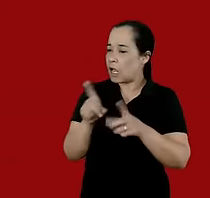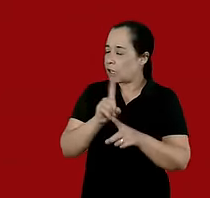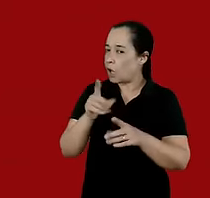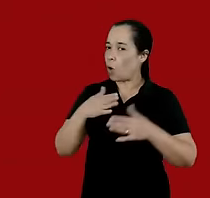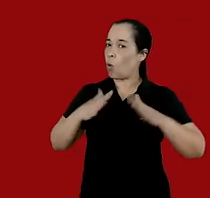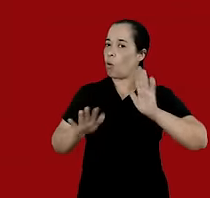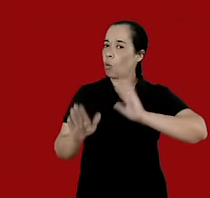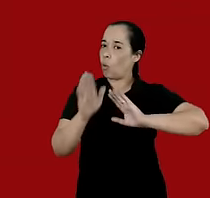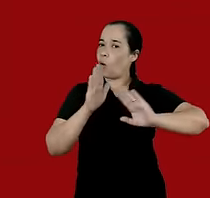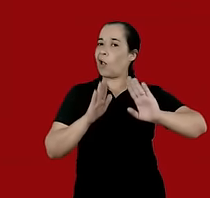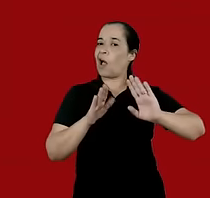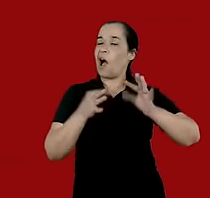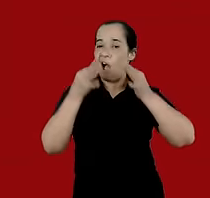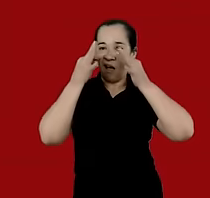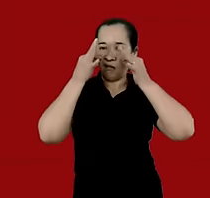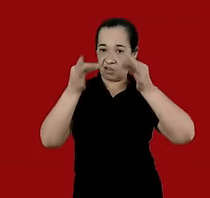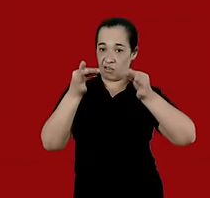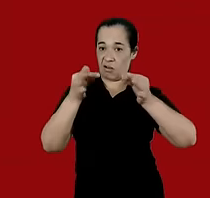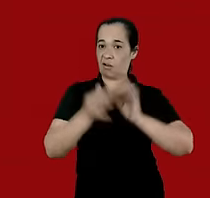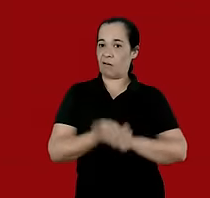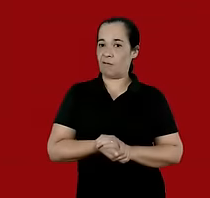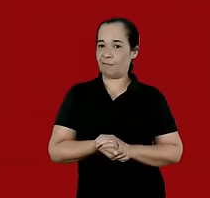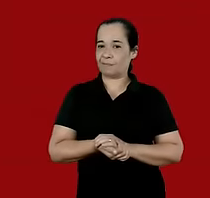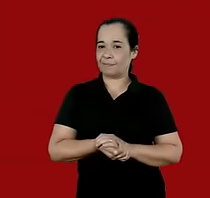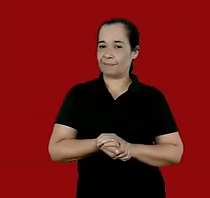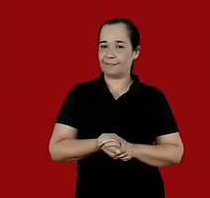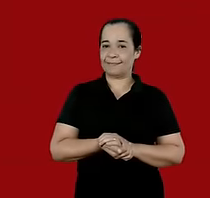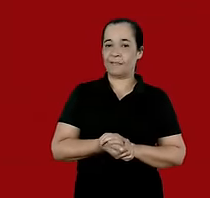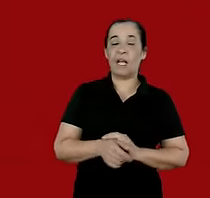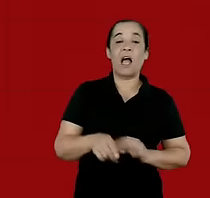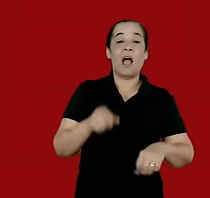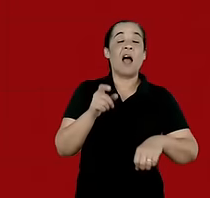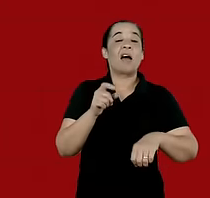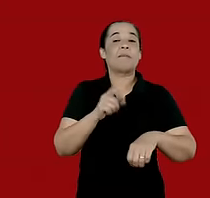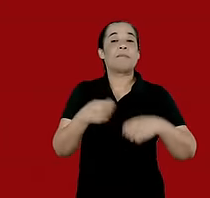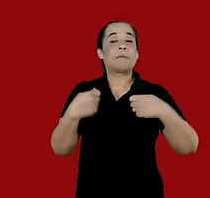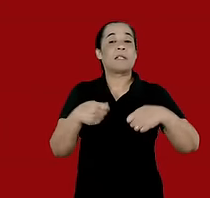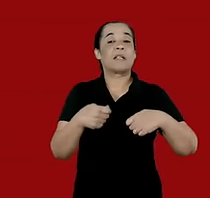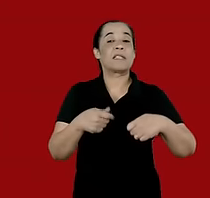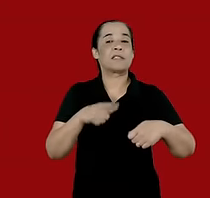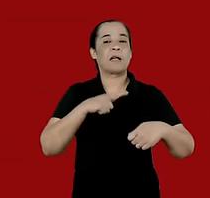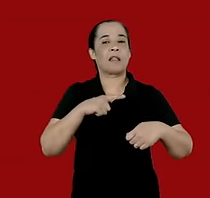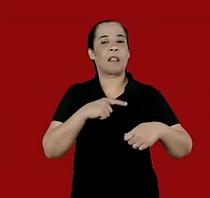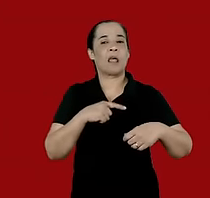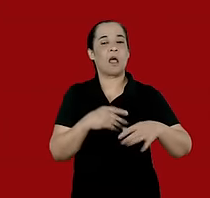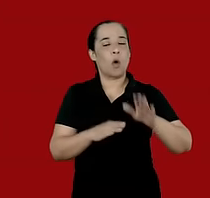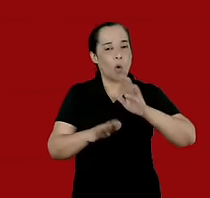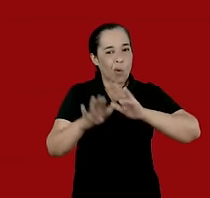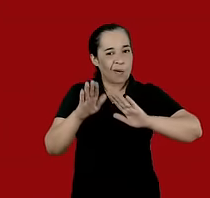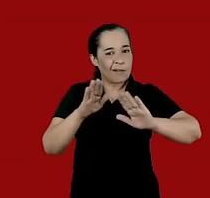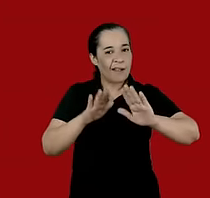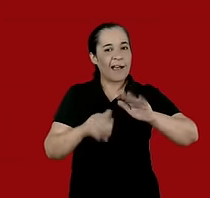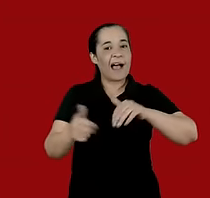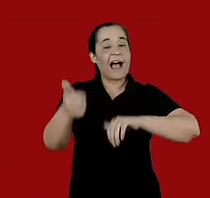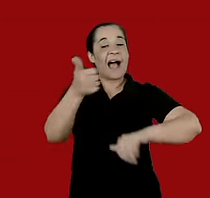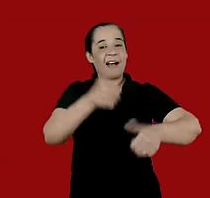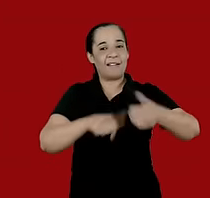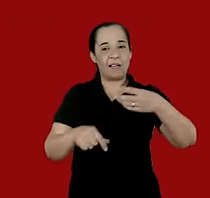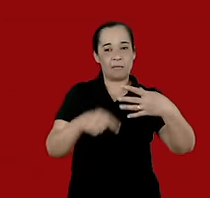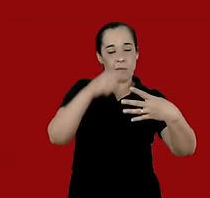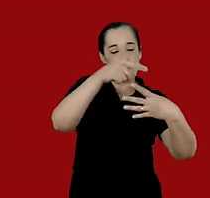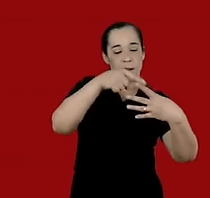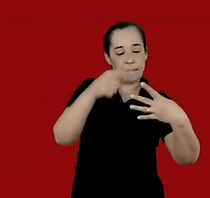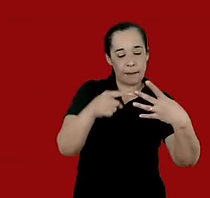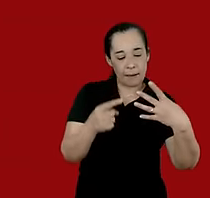patamar que você tá fazendo mais do que isso acho que é hora de começar a olhar cada vez mais com cuidado levando em considerações os fatores cenário macro